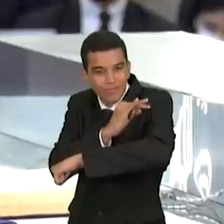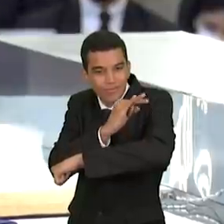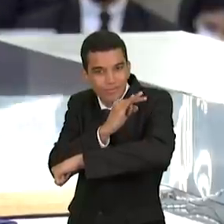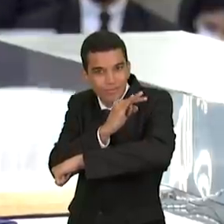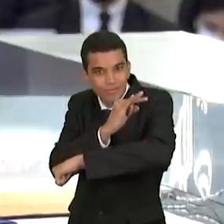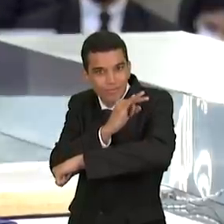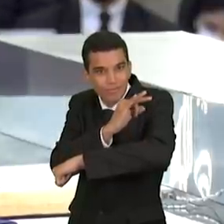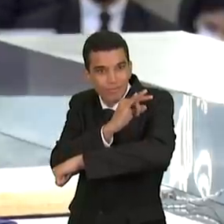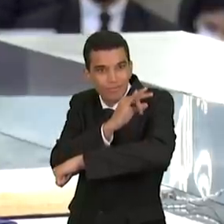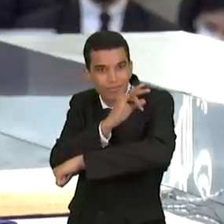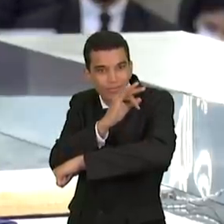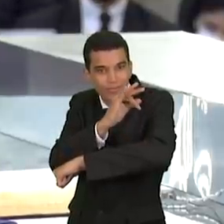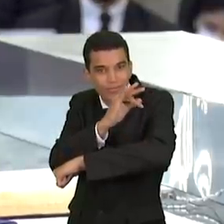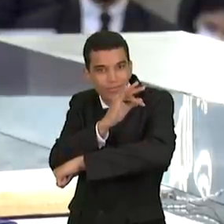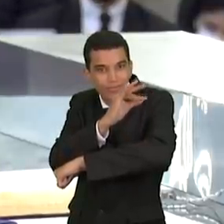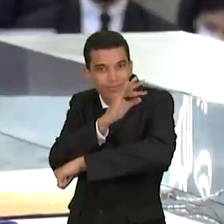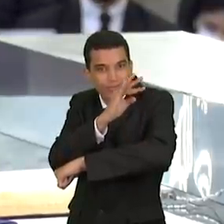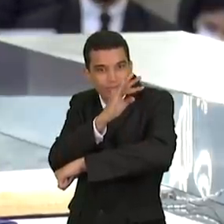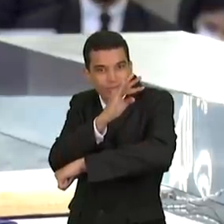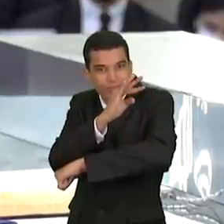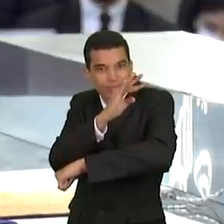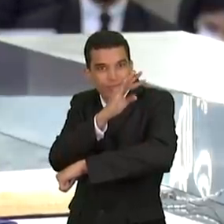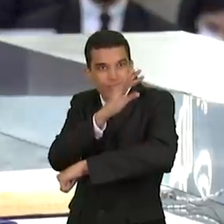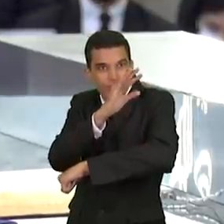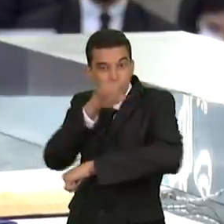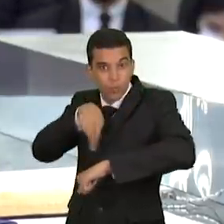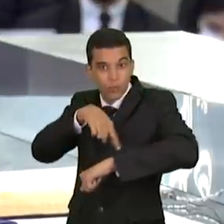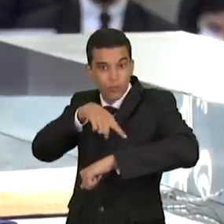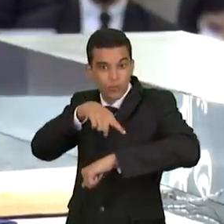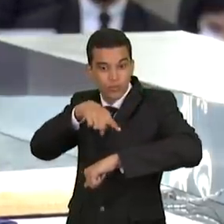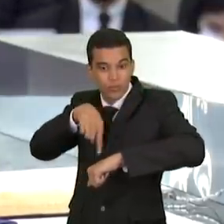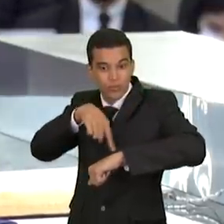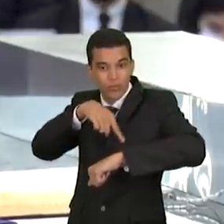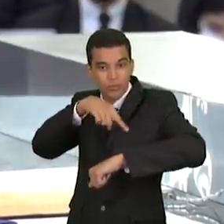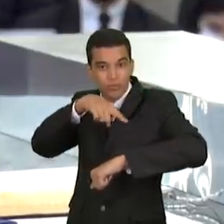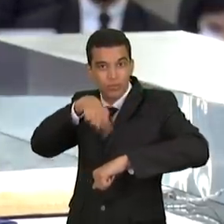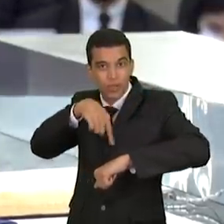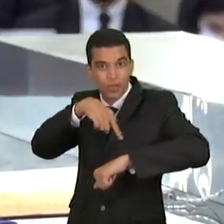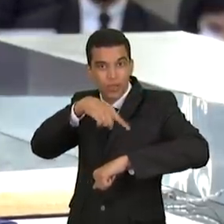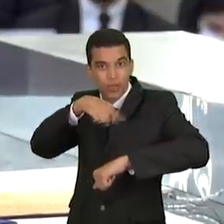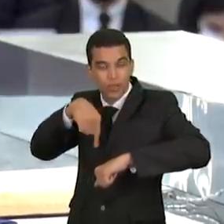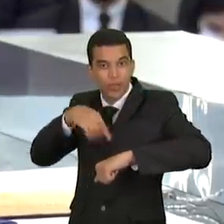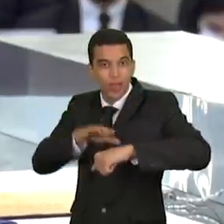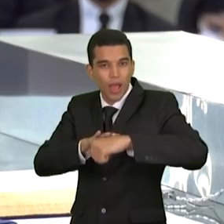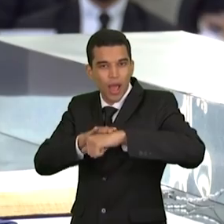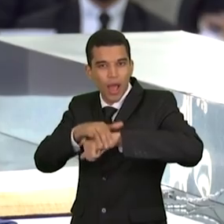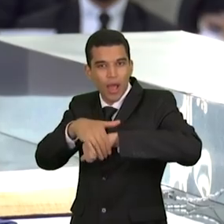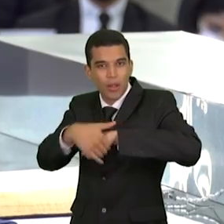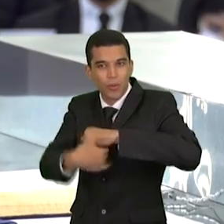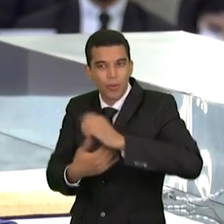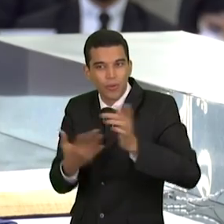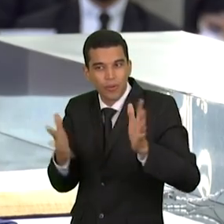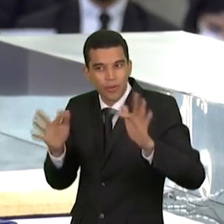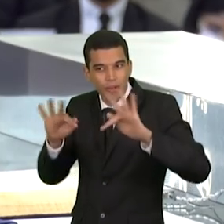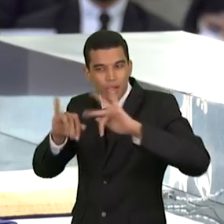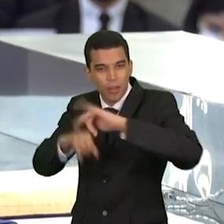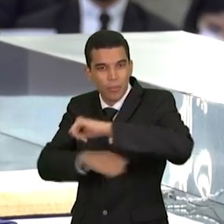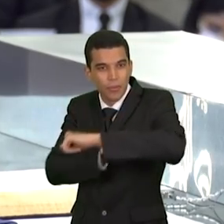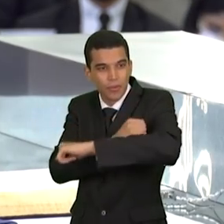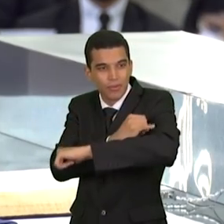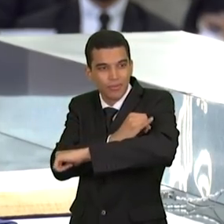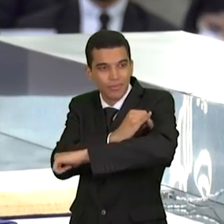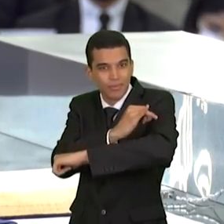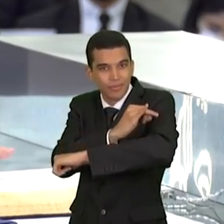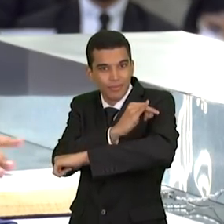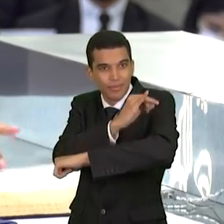Na medida que os minutos vão passando, a noite vai se extinguindo e o dia vai raiando.